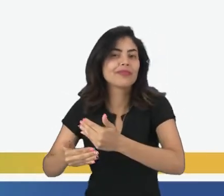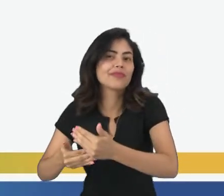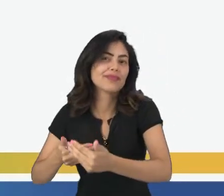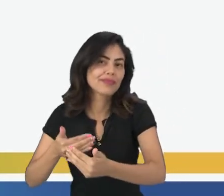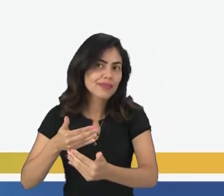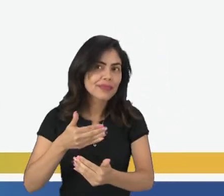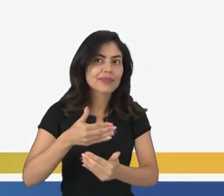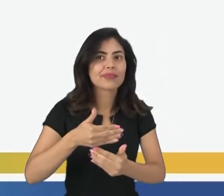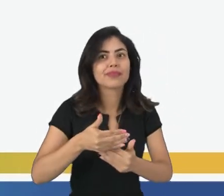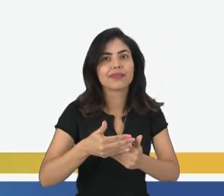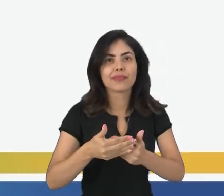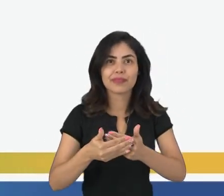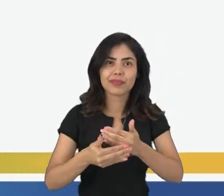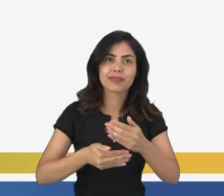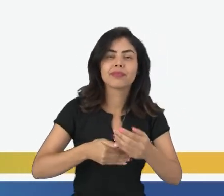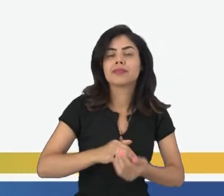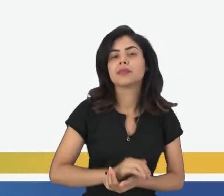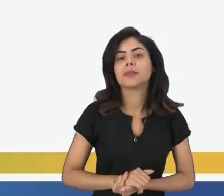desenvolvimento,